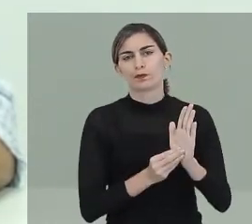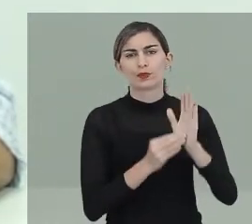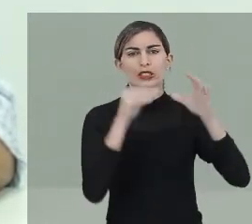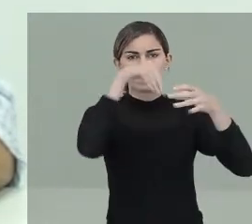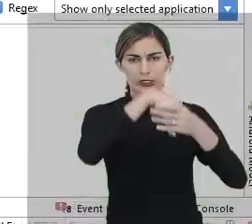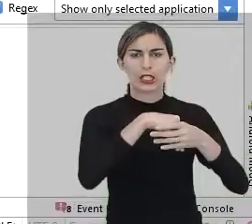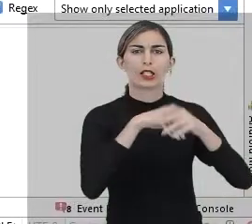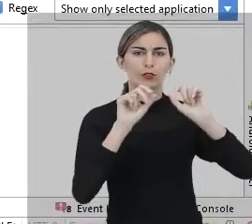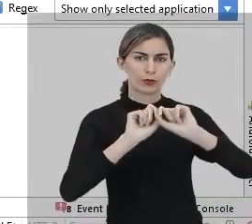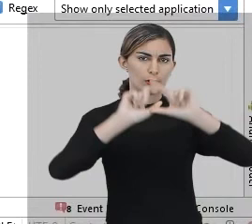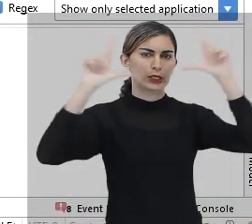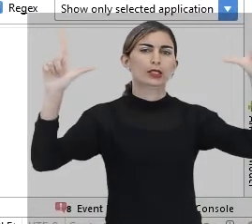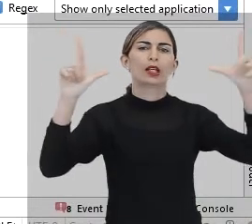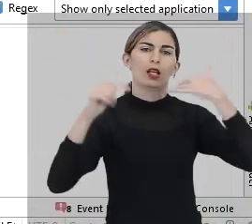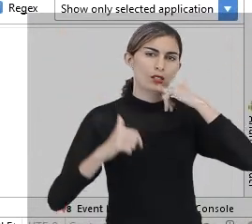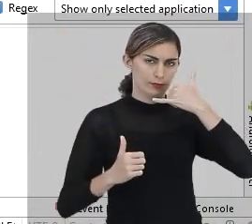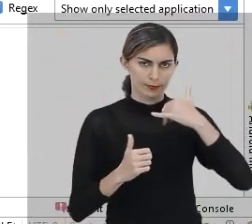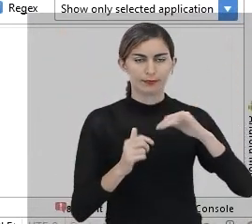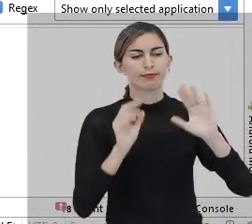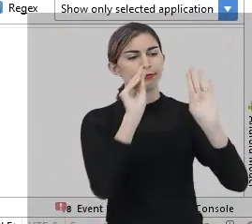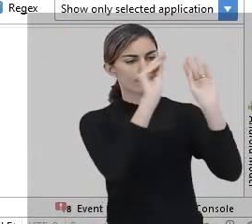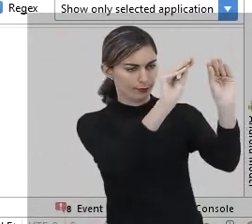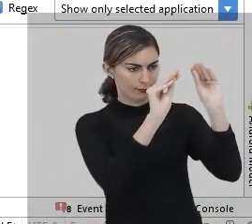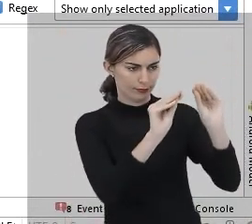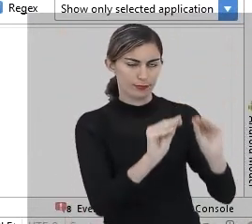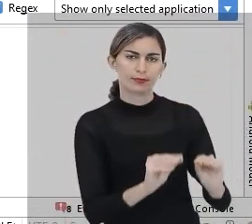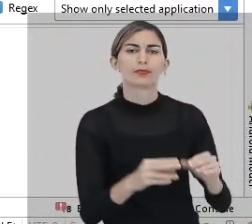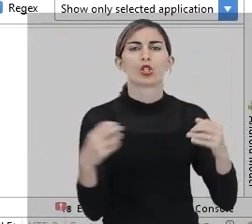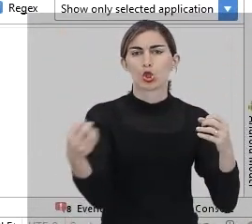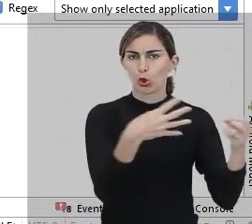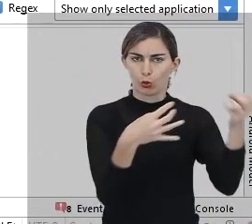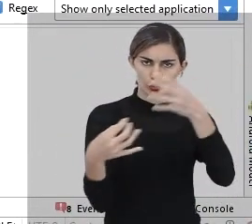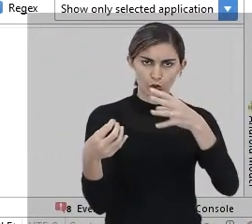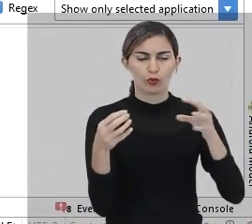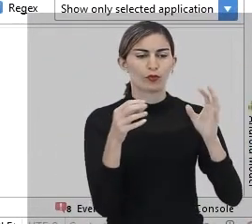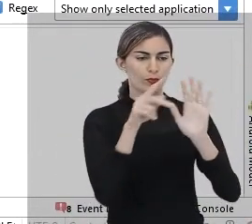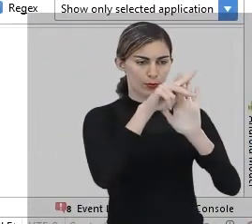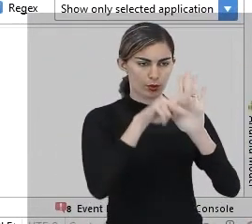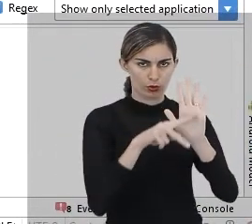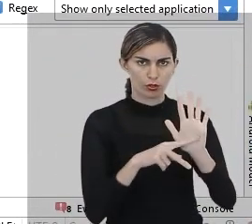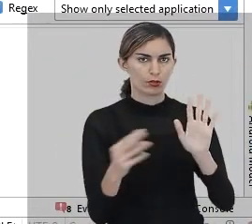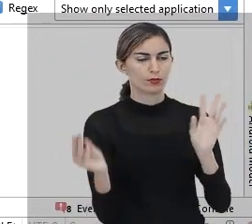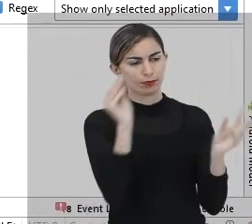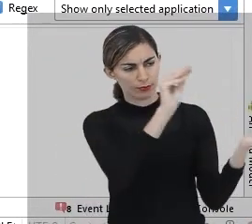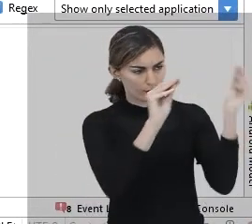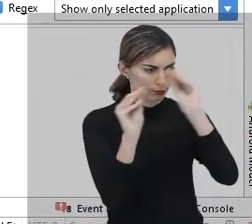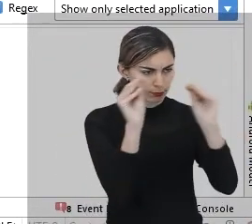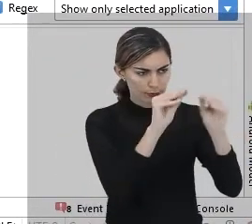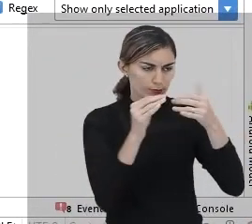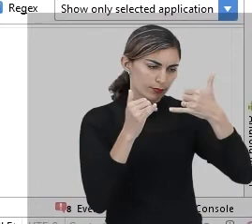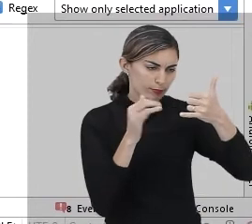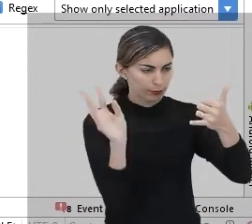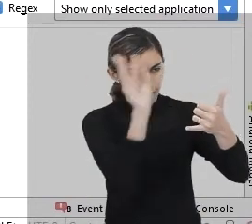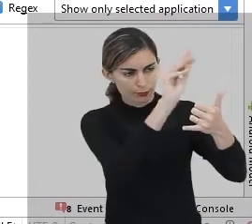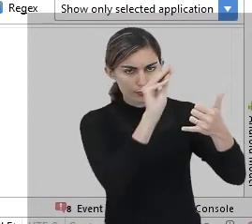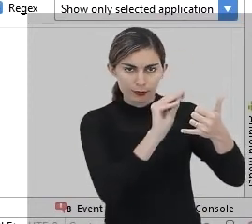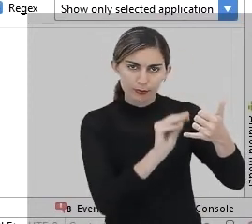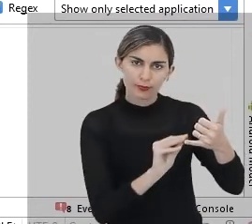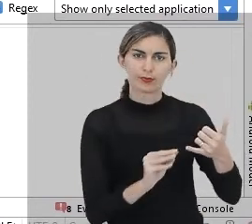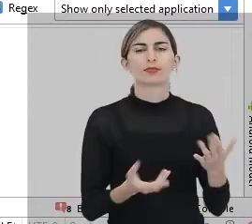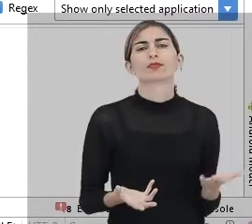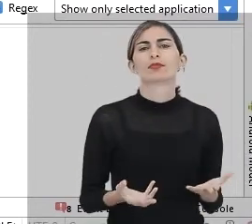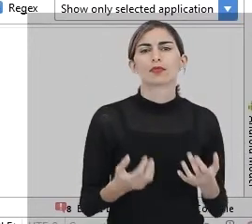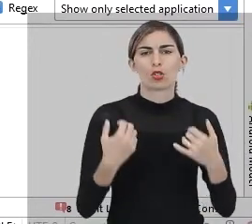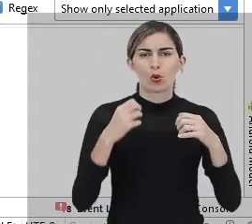E esse arquivo também é bastante importante, que você vai ter que adicionar as novas activities do seu projeto. Então, você adiciona essa permissão de